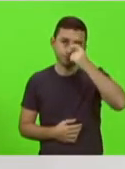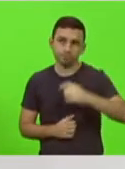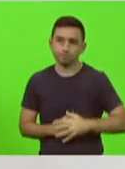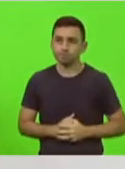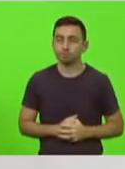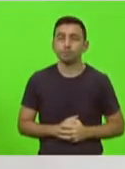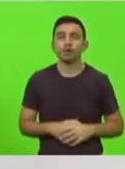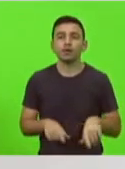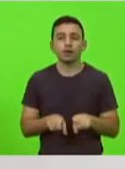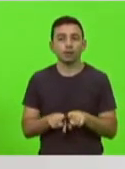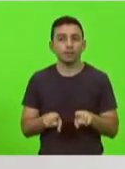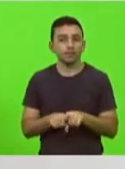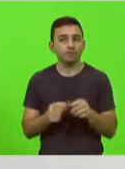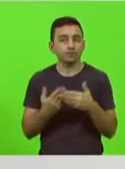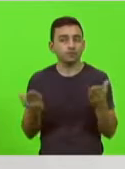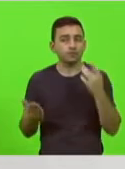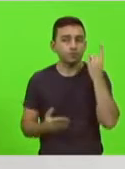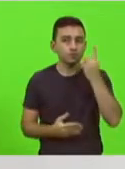senhores deputados,